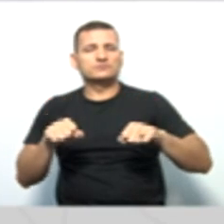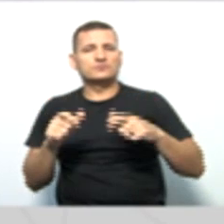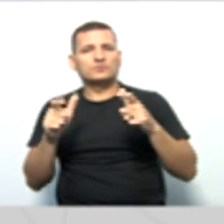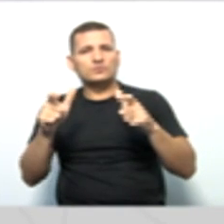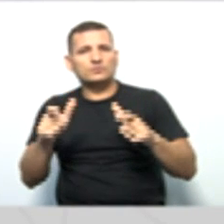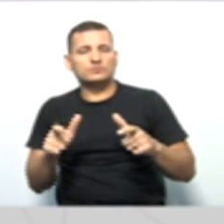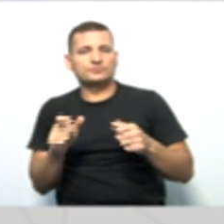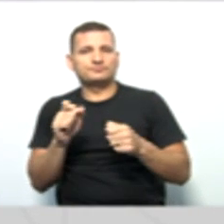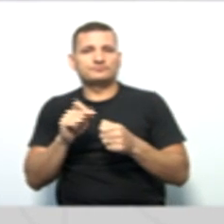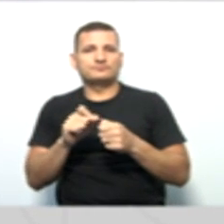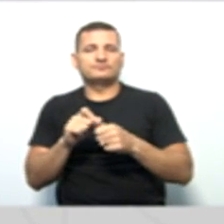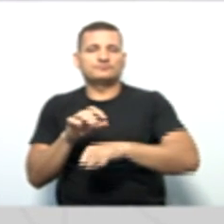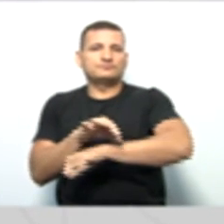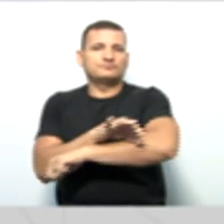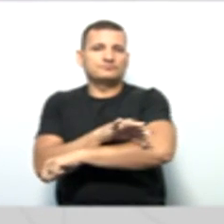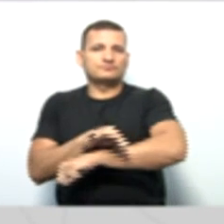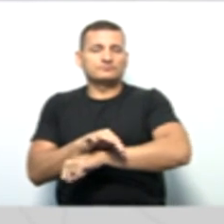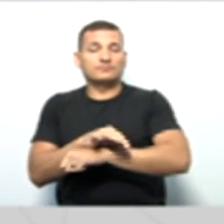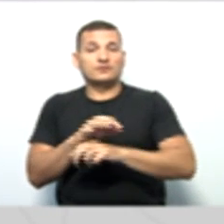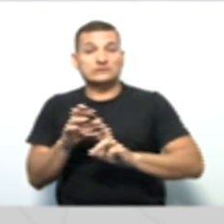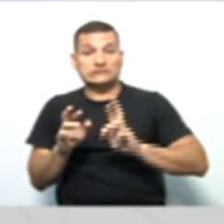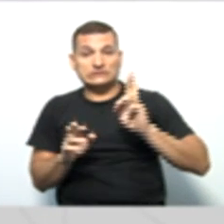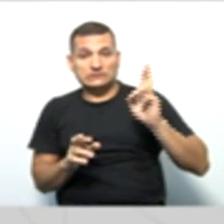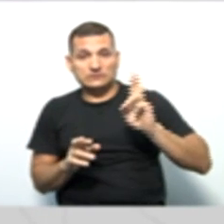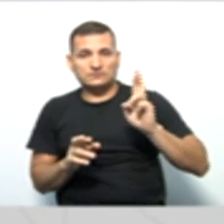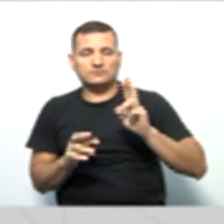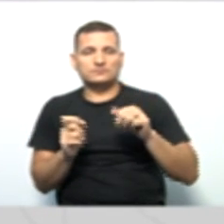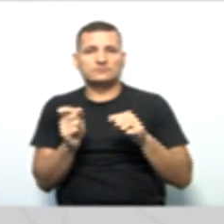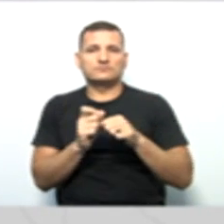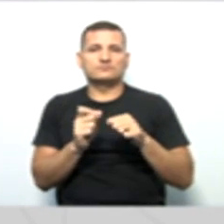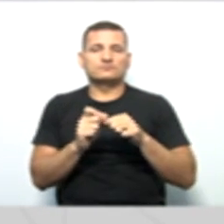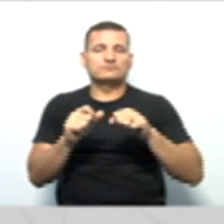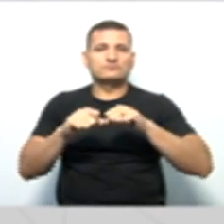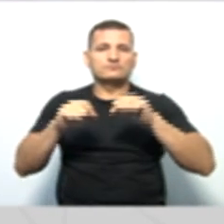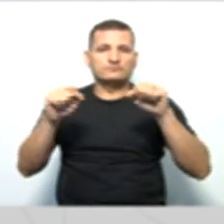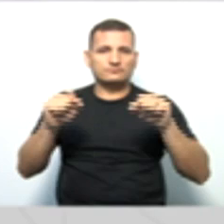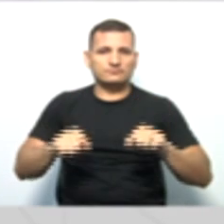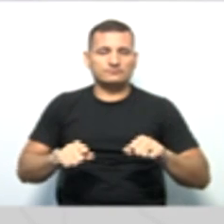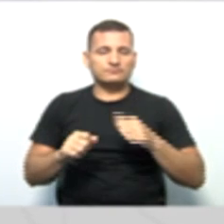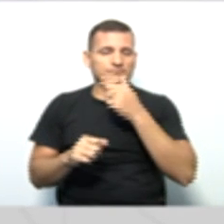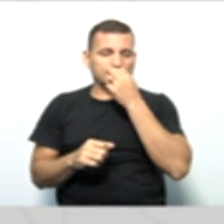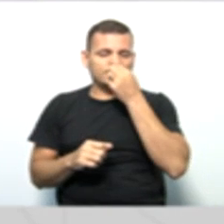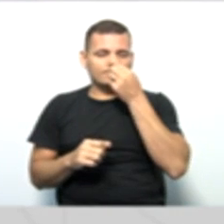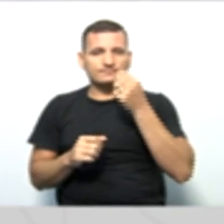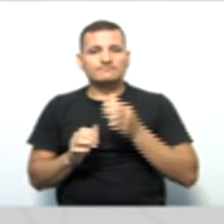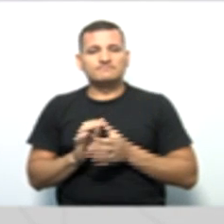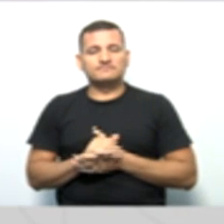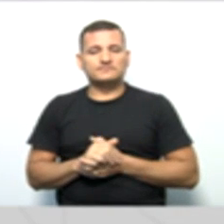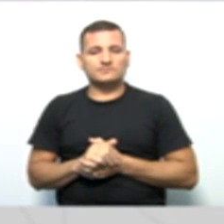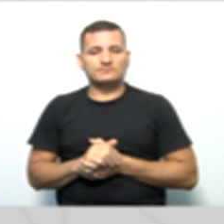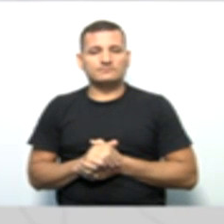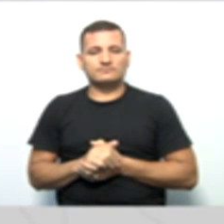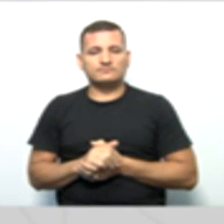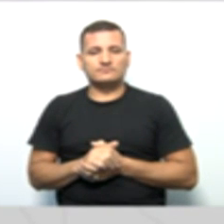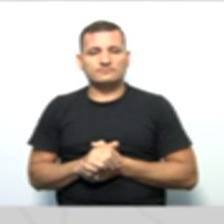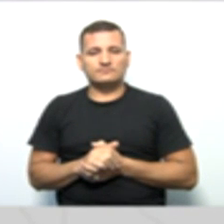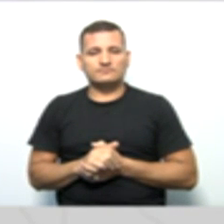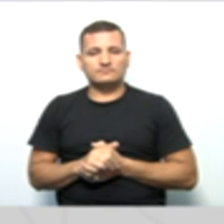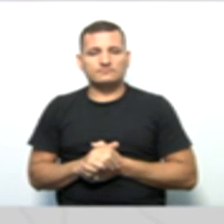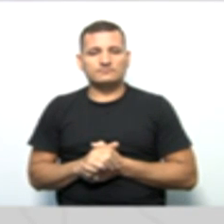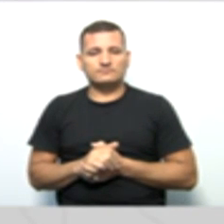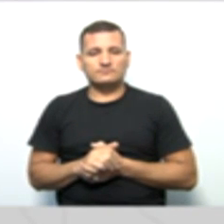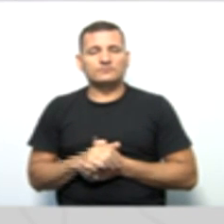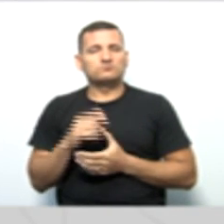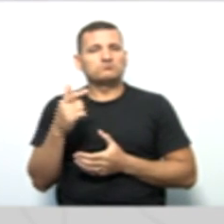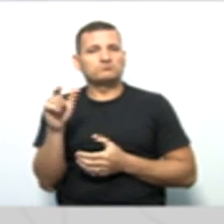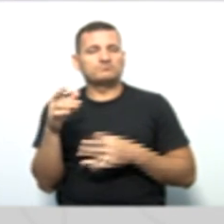vai ser feito esse software? Quem vai fazer este software? Tá bom, gente? Aí entra outras também